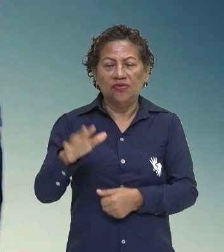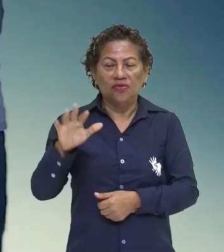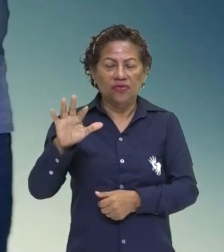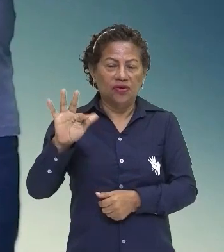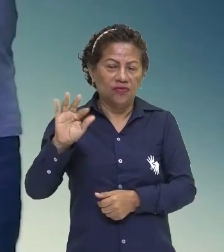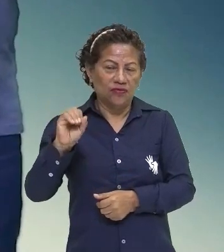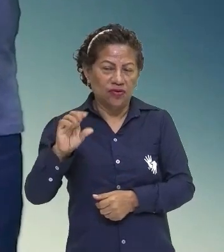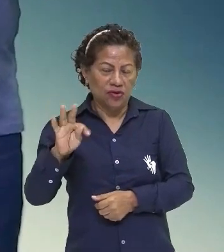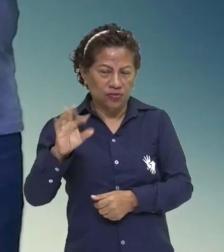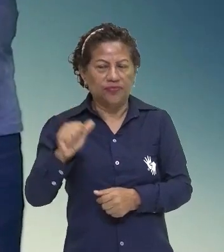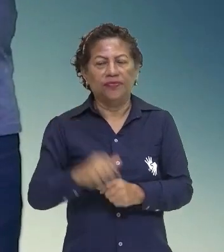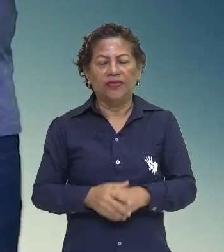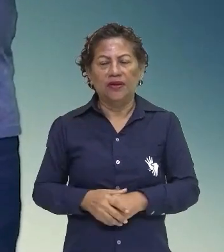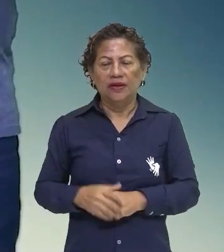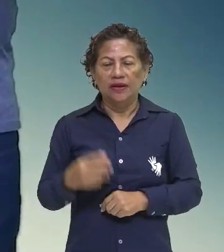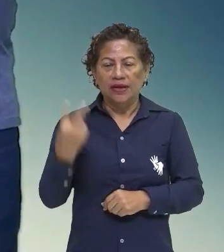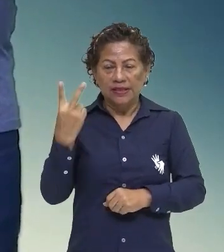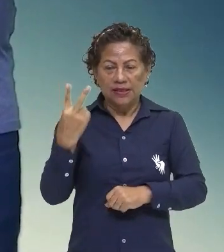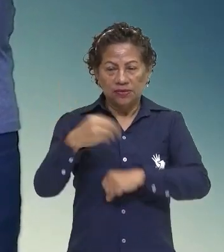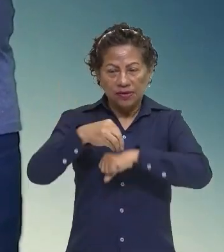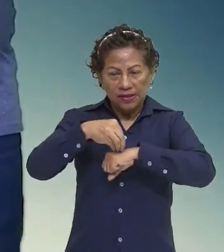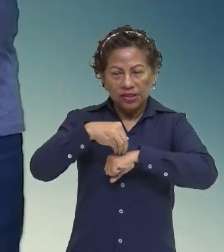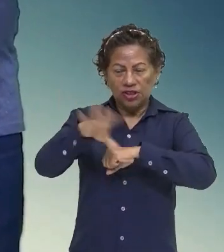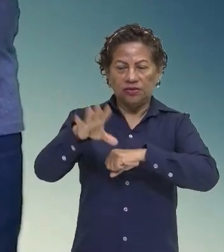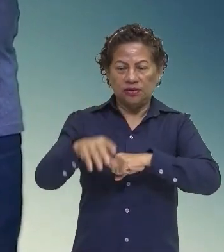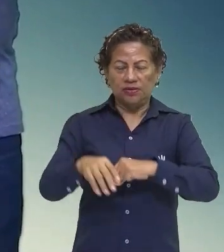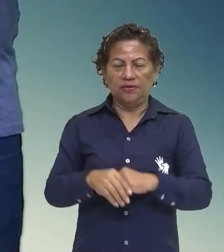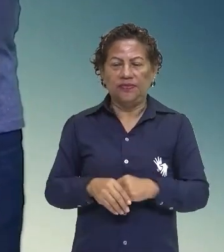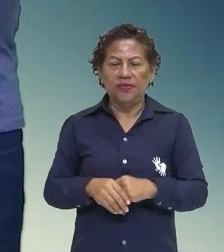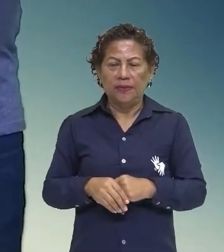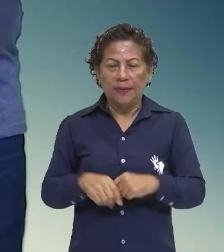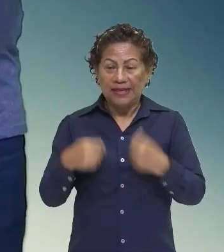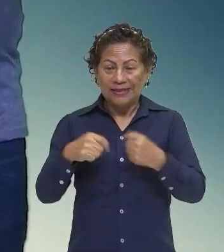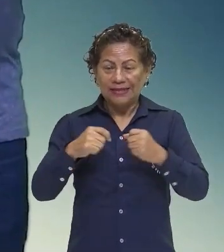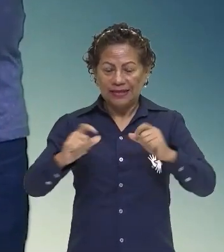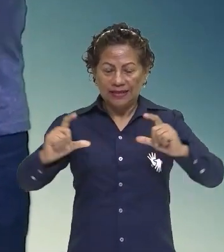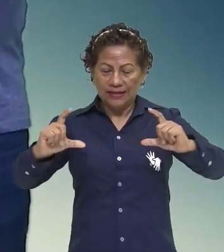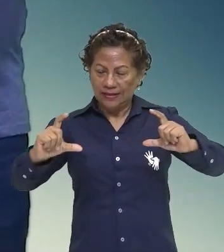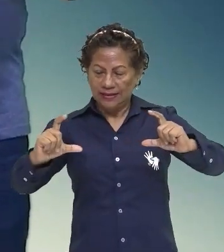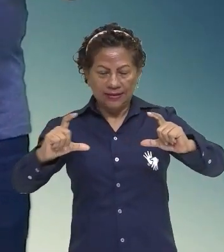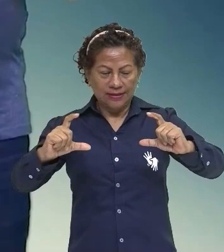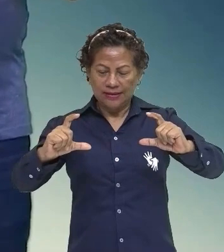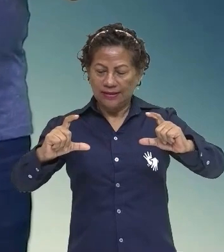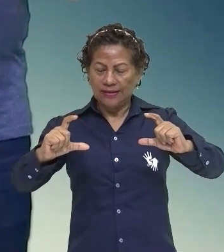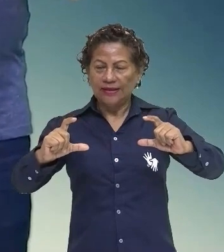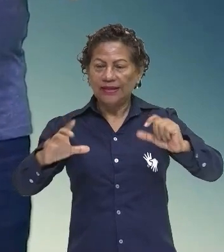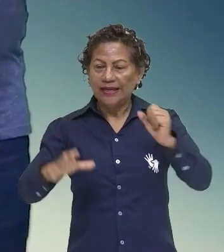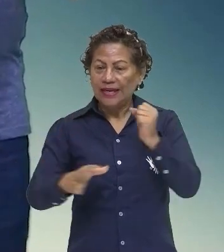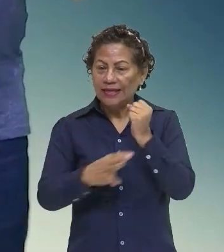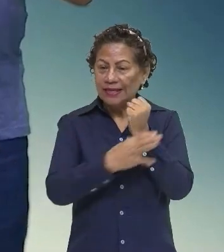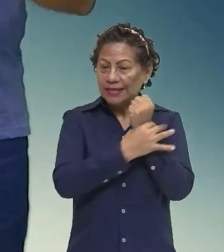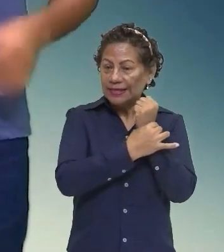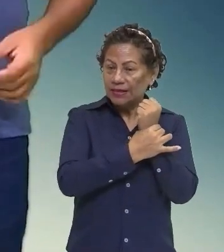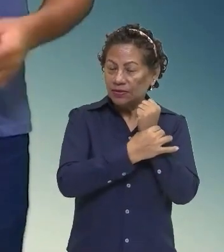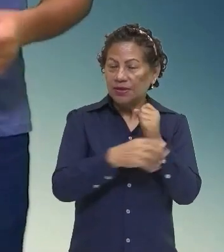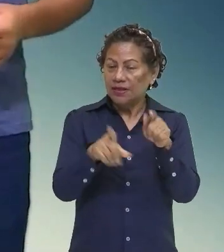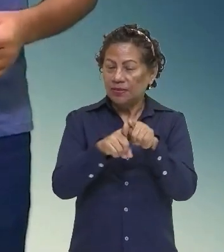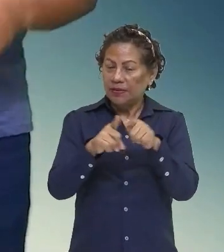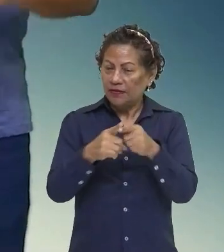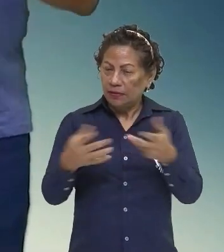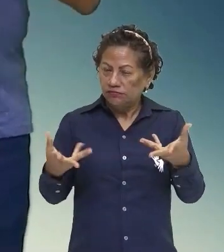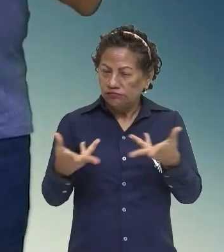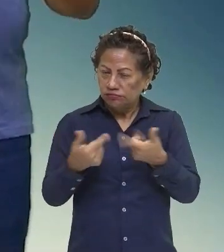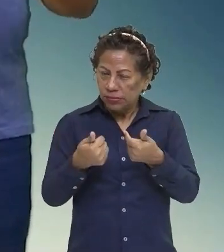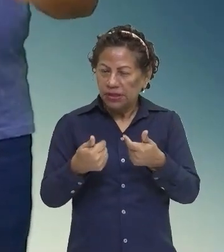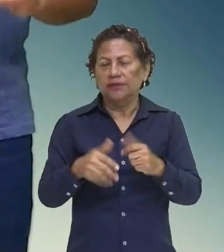você precisa sempre, se possível, segurar com as duas mãos. Isso garante estabilidade e foto com foco, tá bom? E a